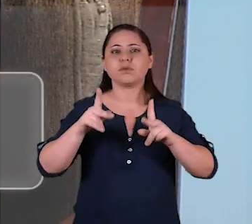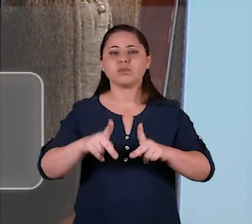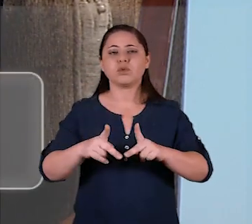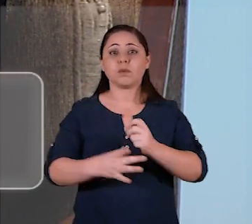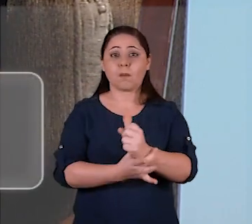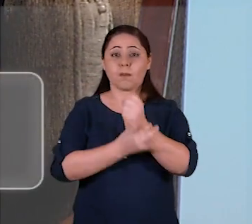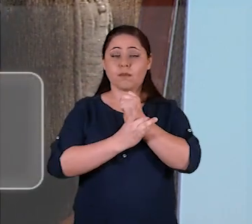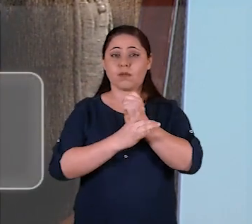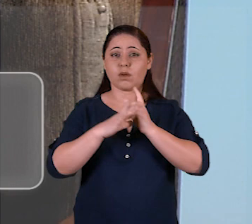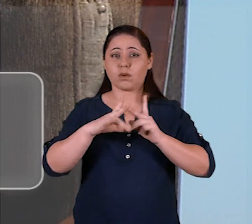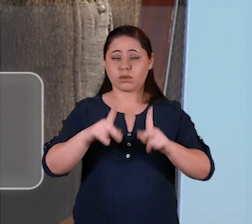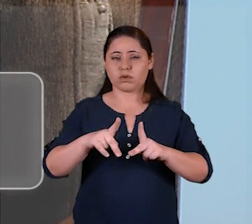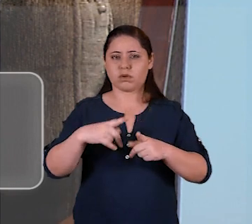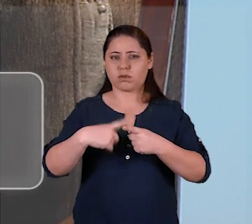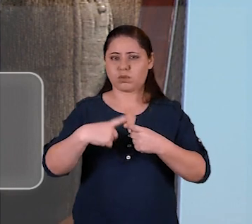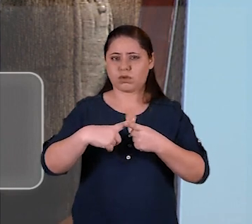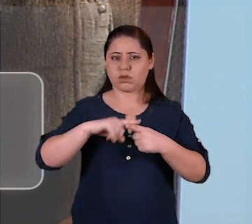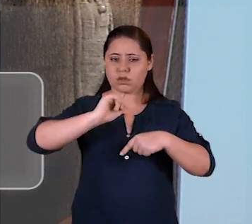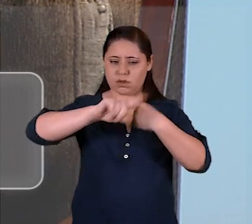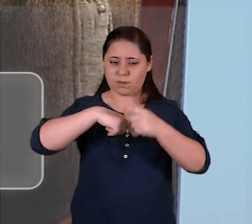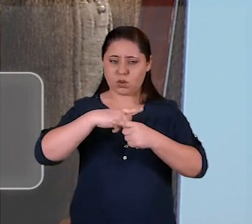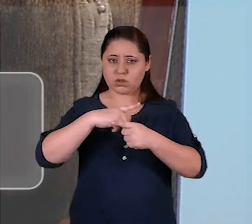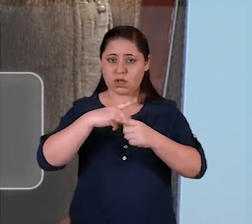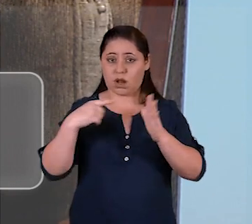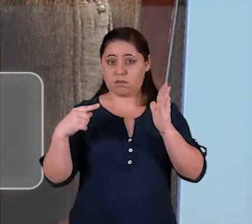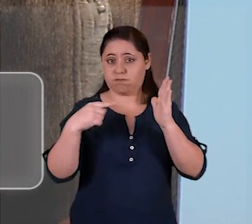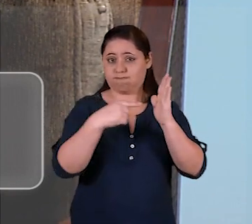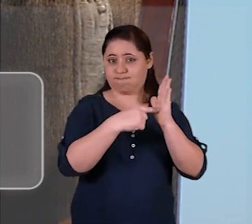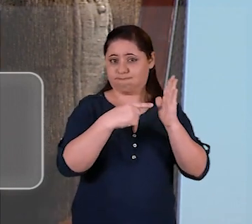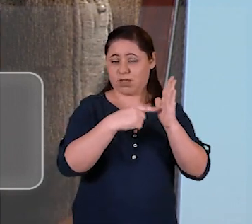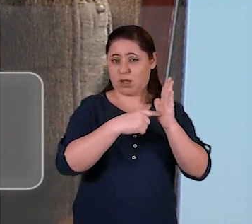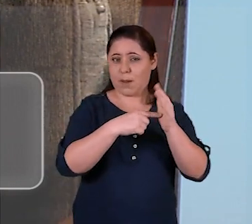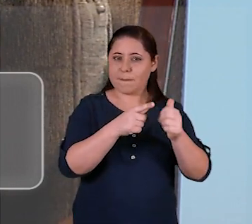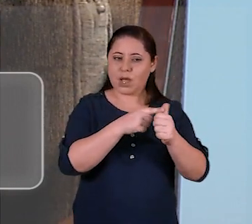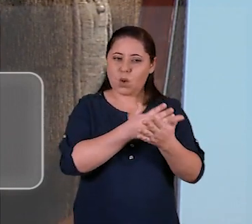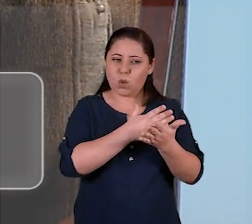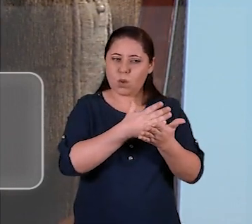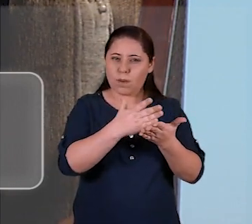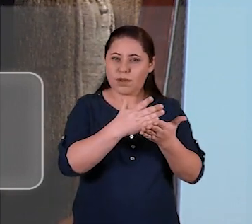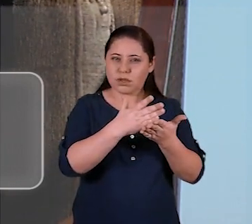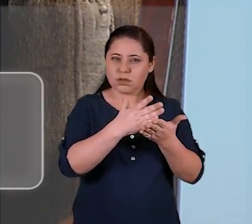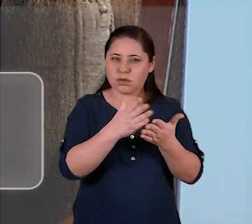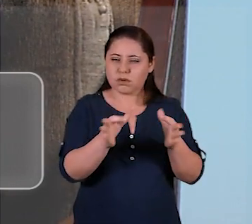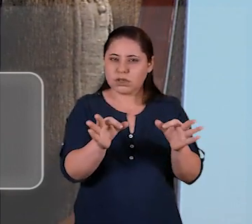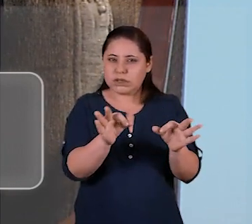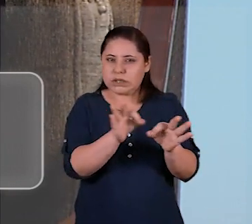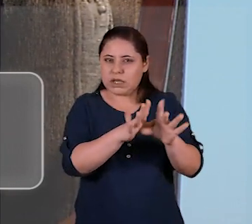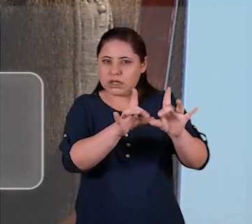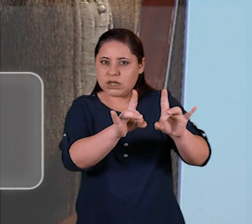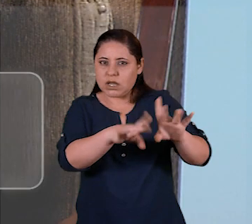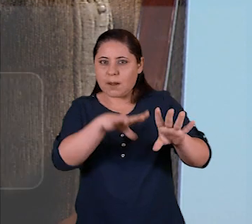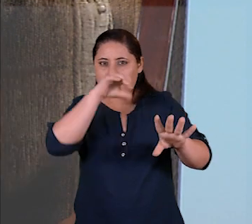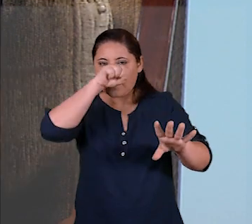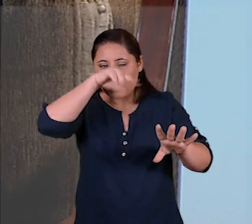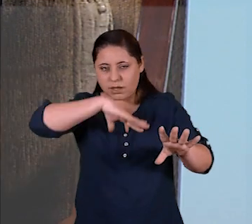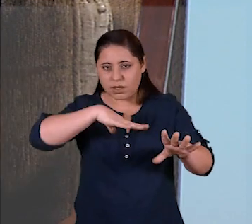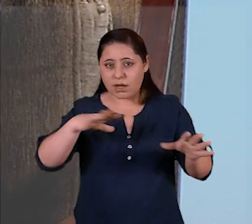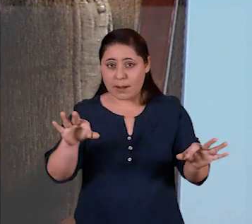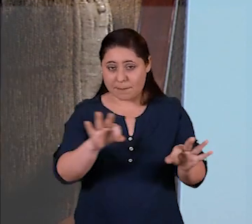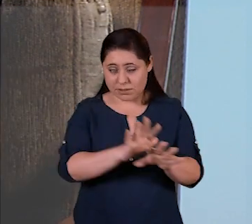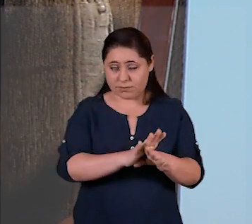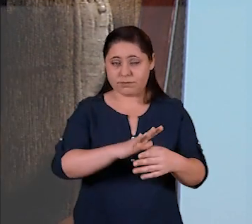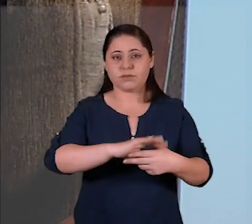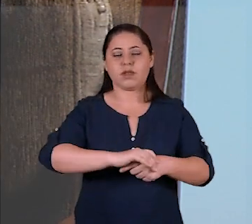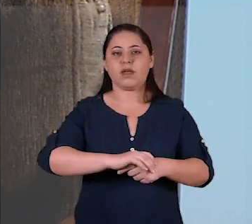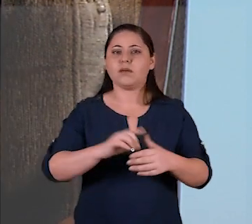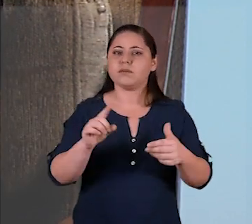por exemplo. Por quê? A partir do momento que ela faz essa denúncia, é o primeiro passo para o rompimento. Então, ela procura a delegacia, faz a